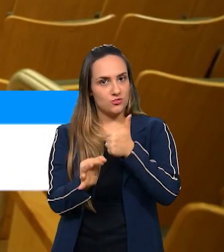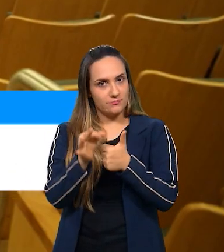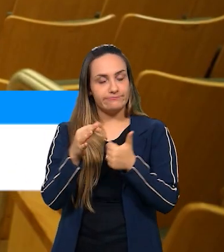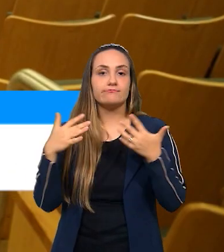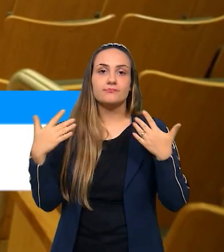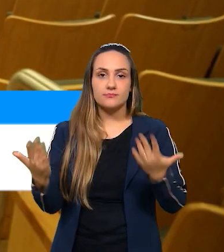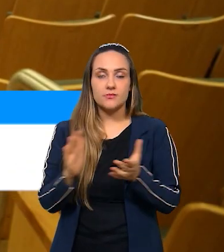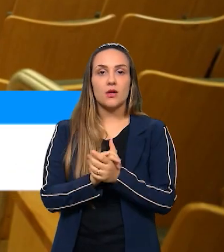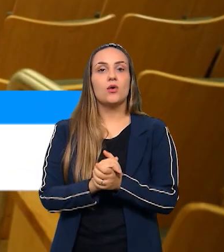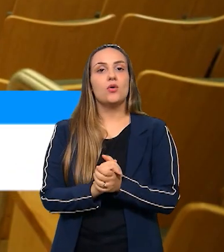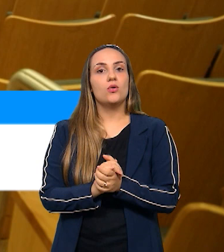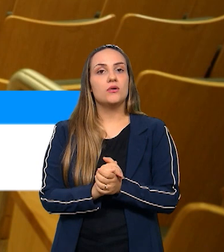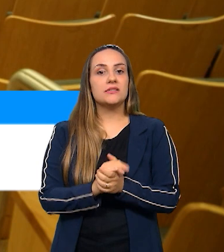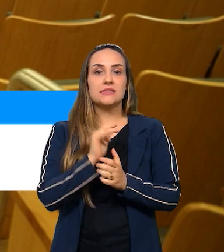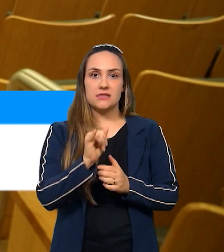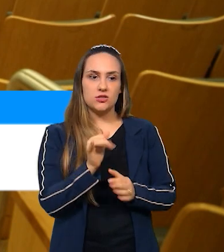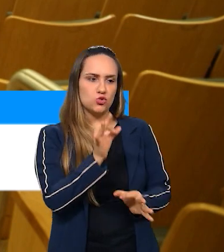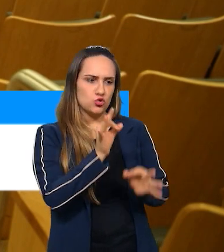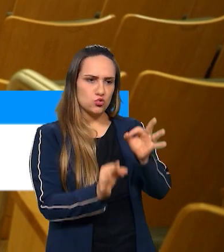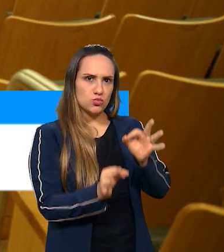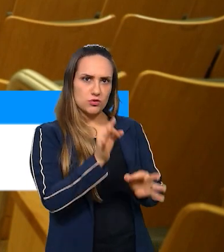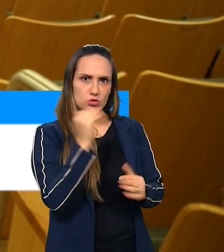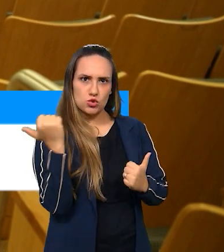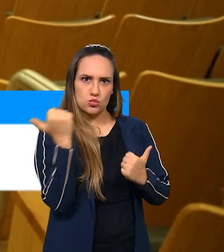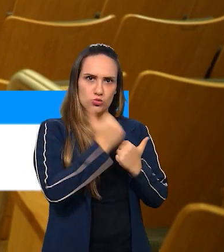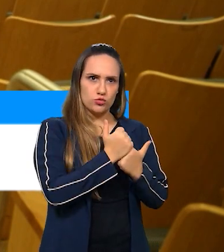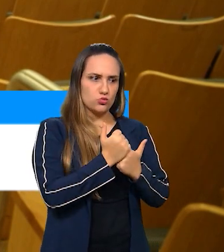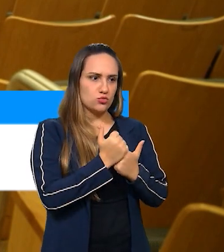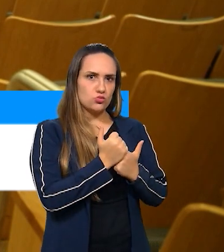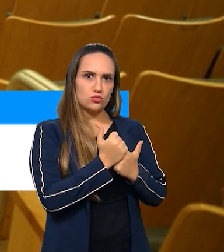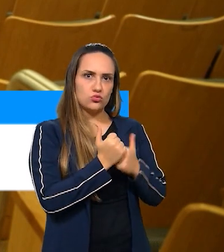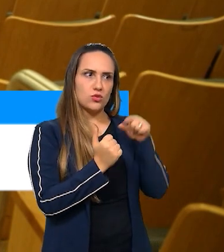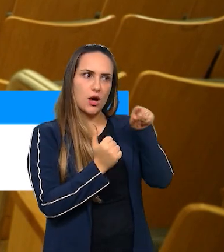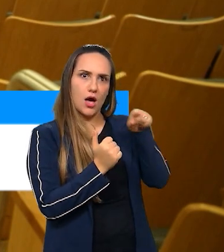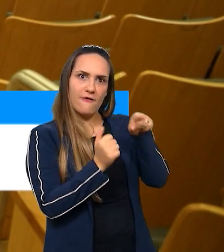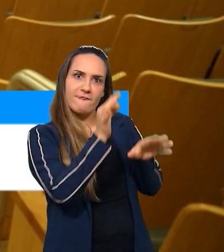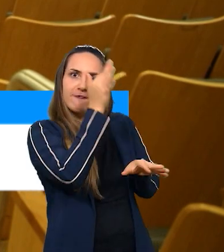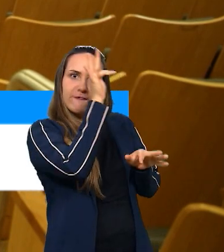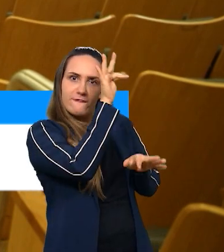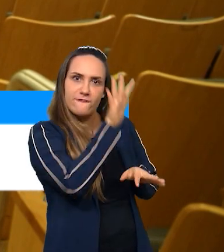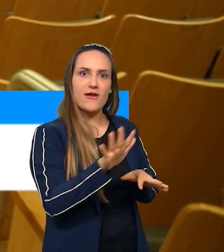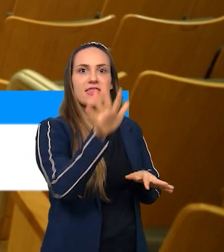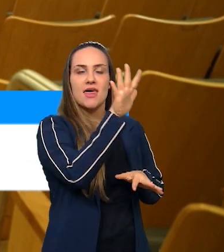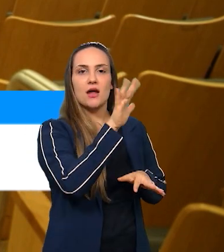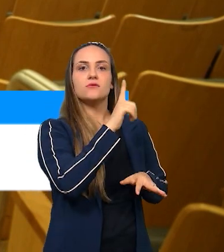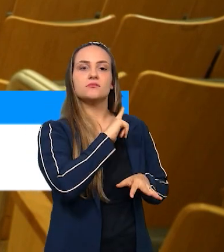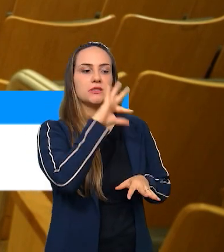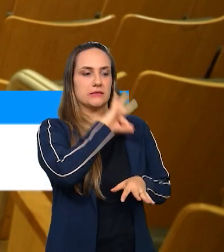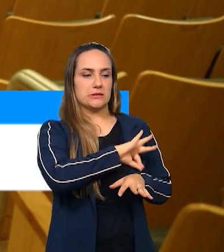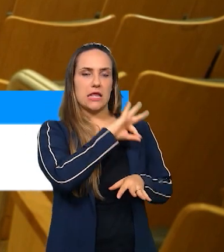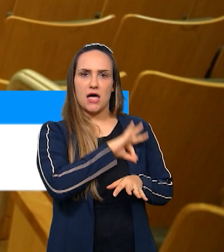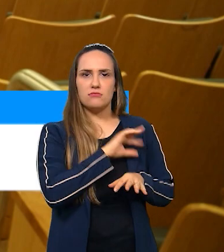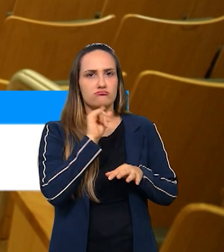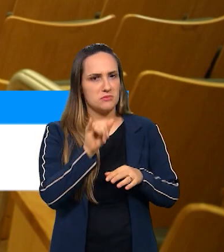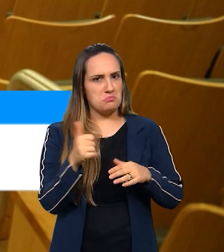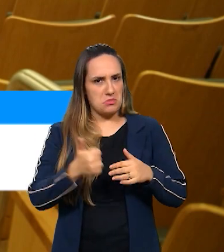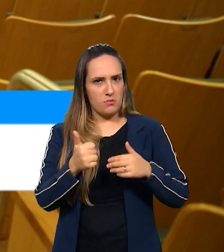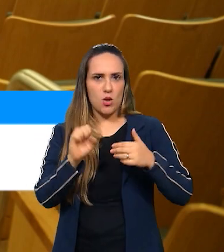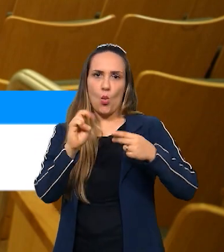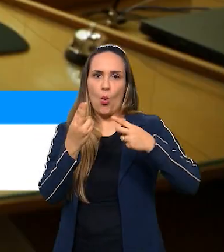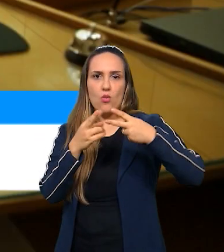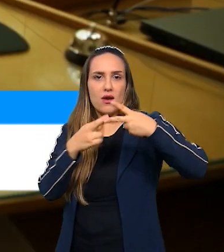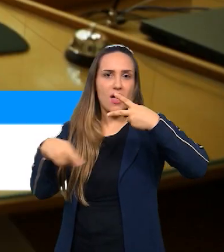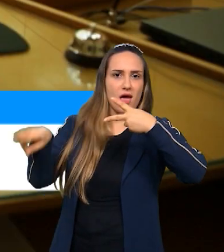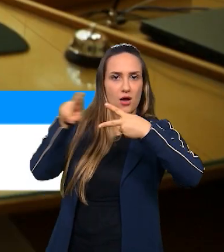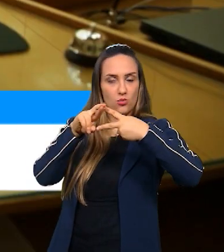Ainda, segundo a proposta, os magistrados que realizam substituição na Justiça Federal recebem gratificação em primeiro e segundo